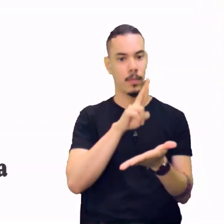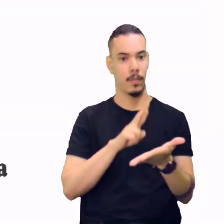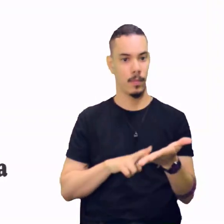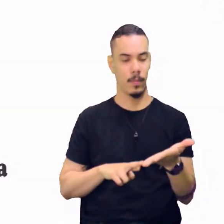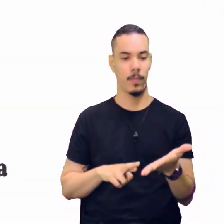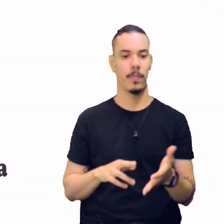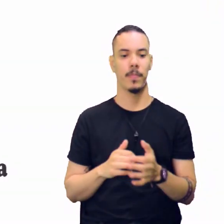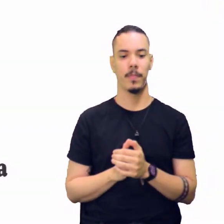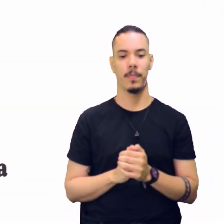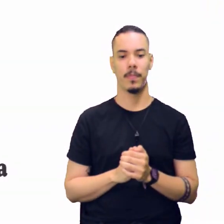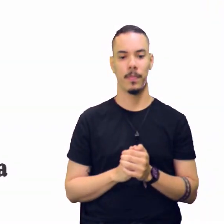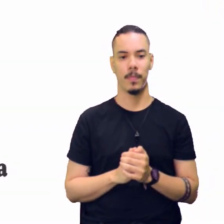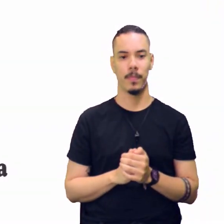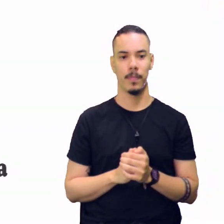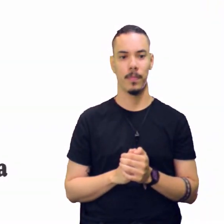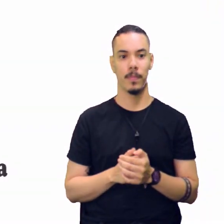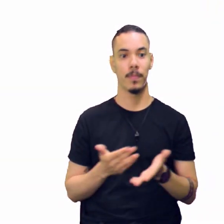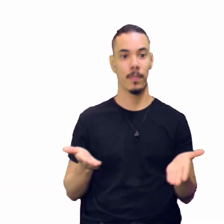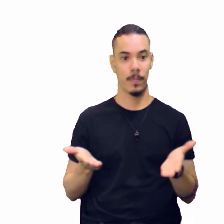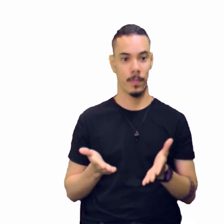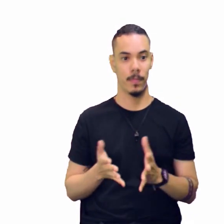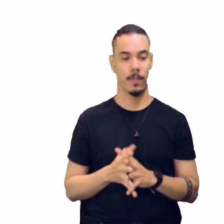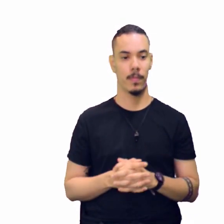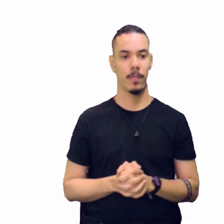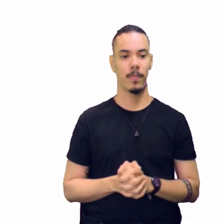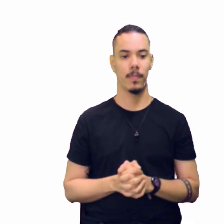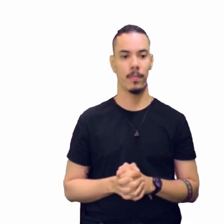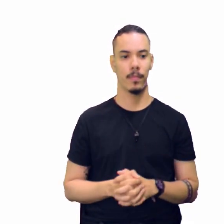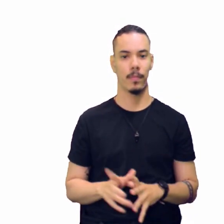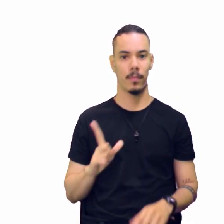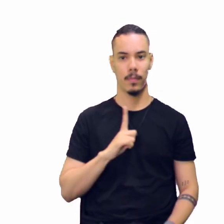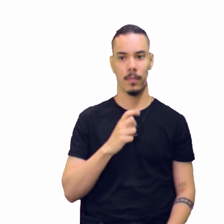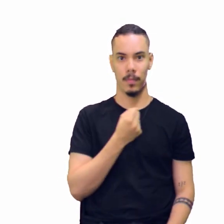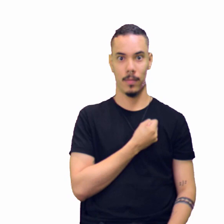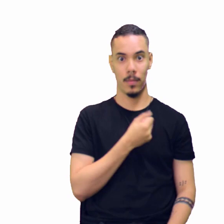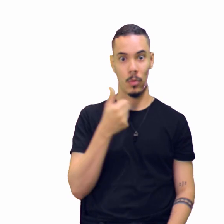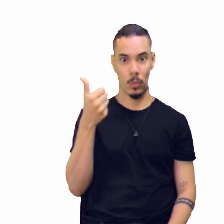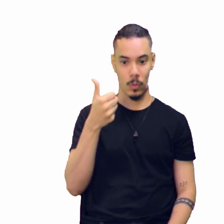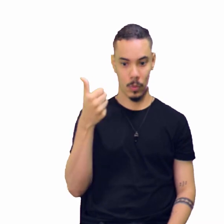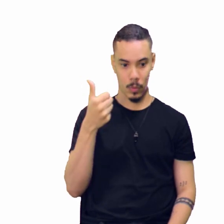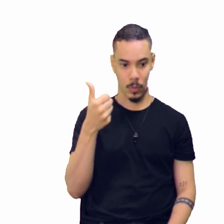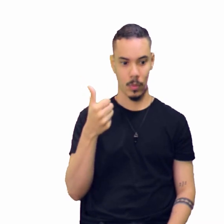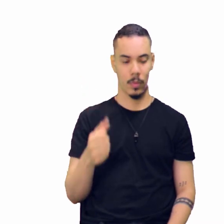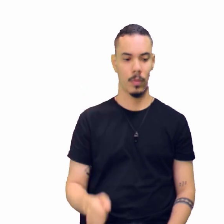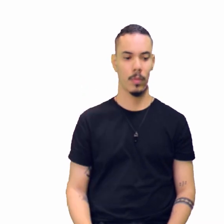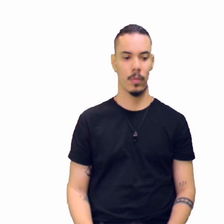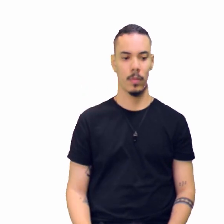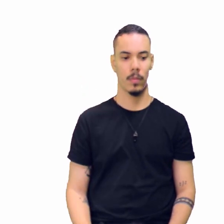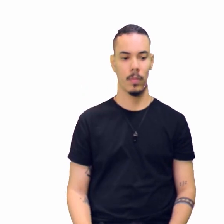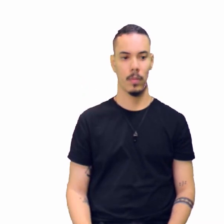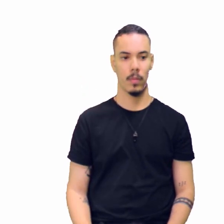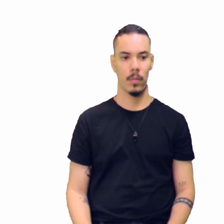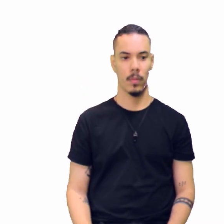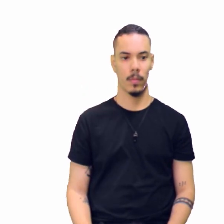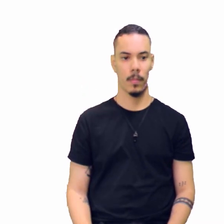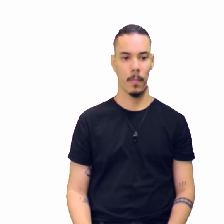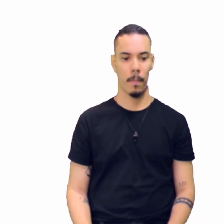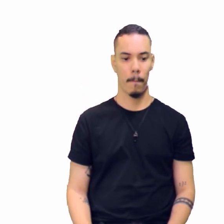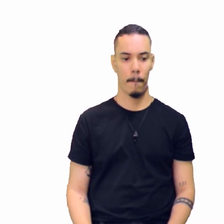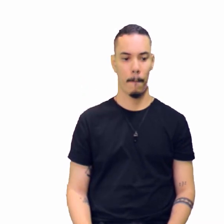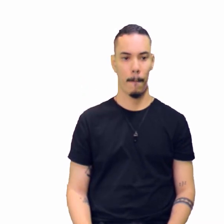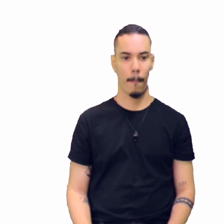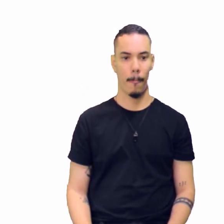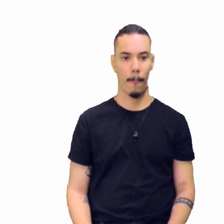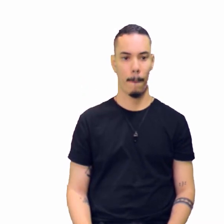sala. Então, vamos lá. Aqui nós temos a questão 1, né? No trecho.